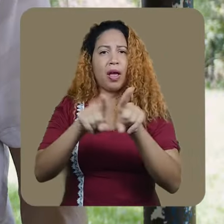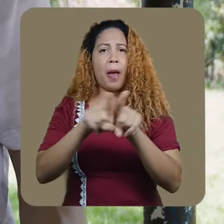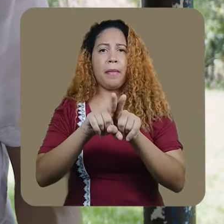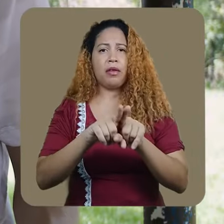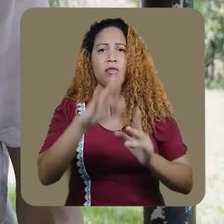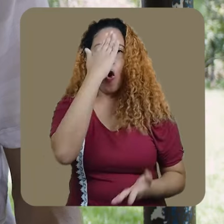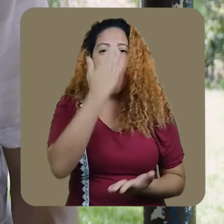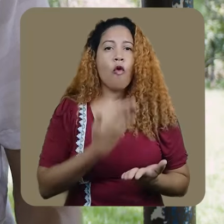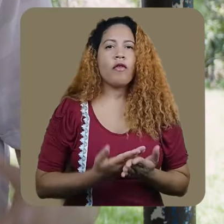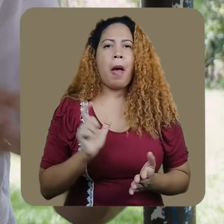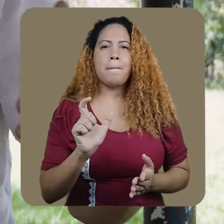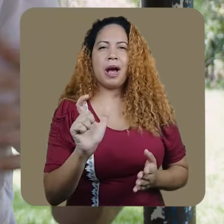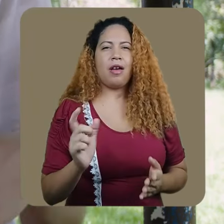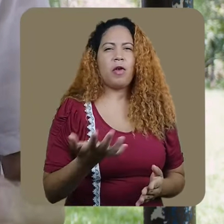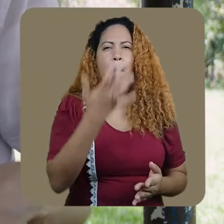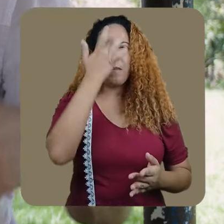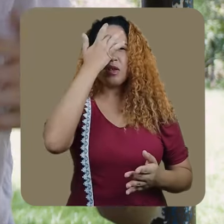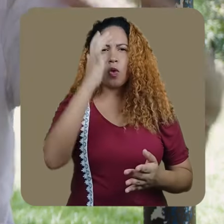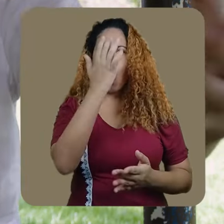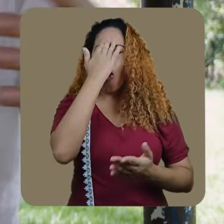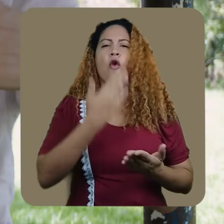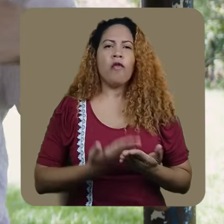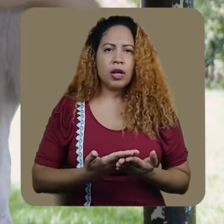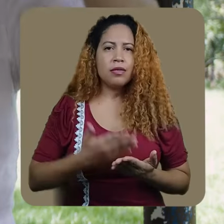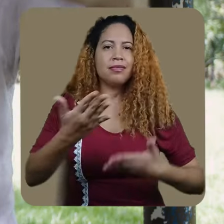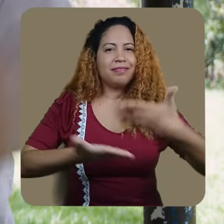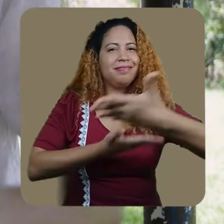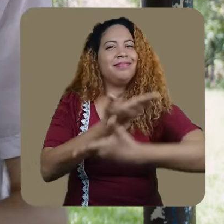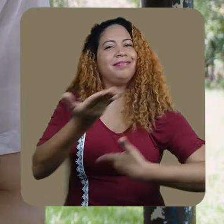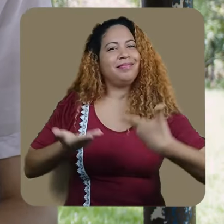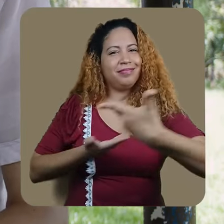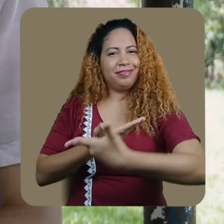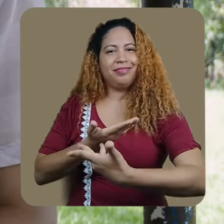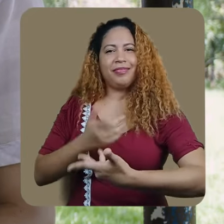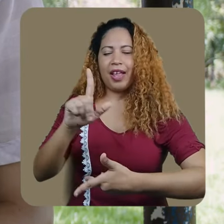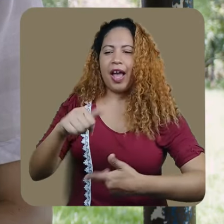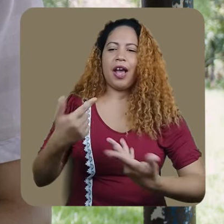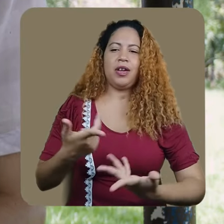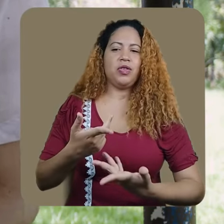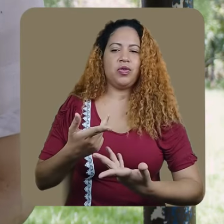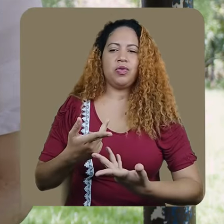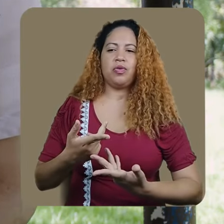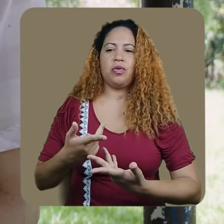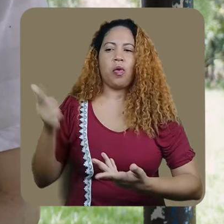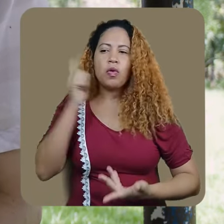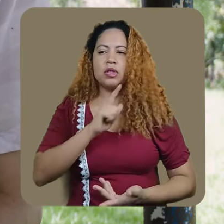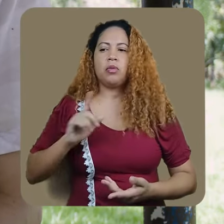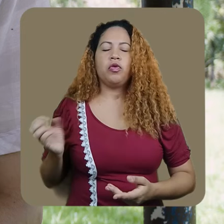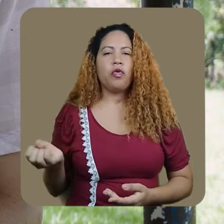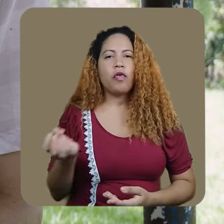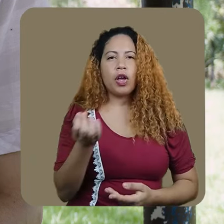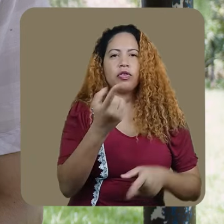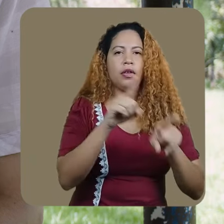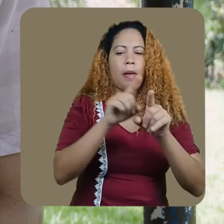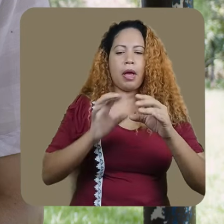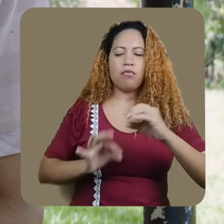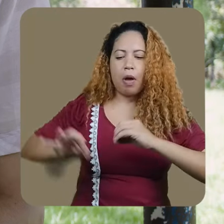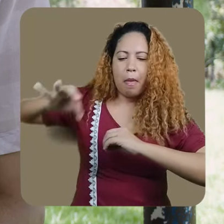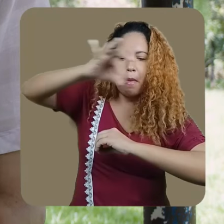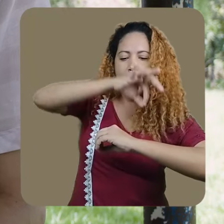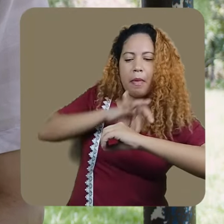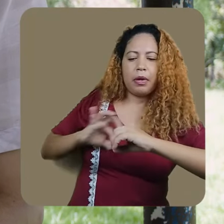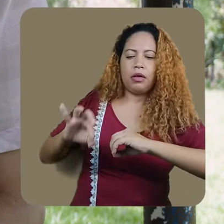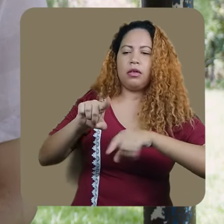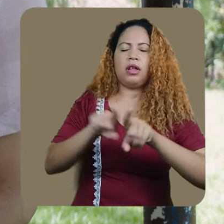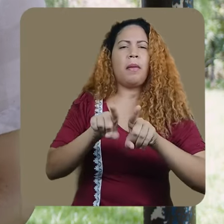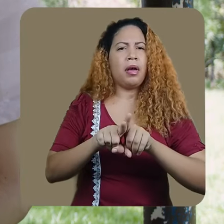Me veio uma palavra agora de muita confiança, né? Eu acho que rola uma confiança nessa troca, que é isso que viabiliza as turnês, assim. Não